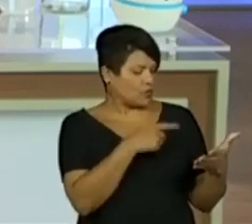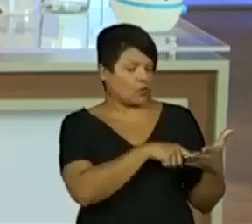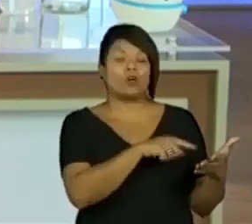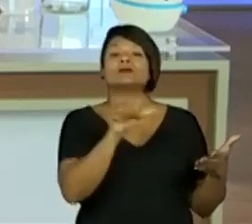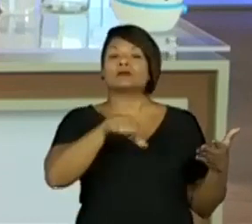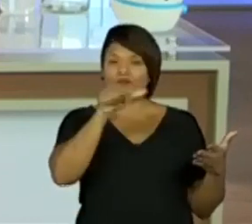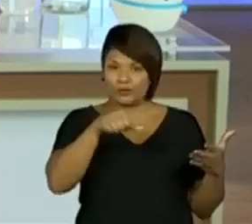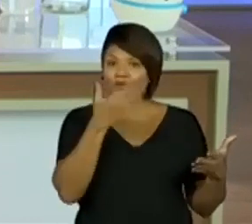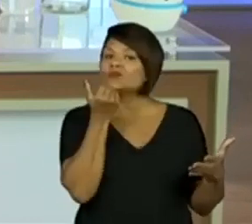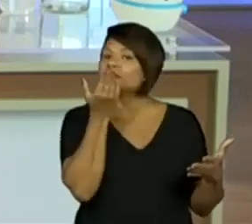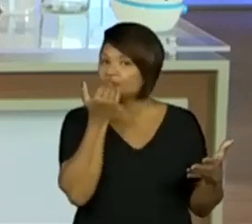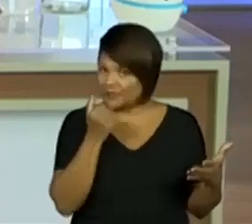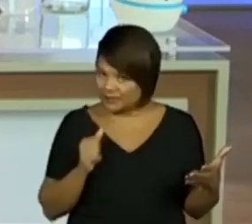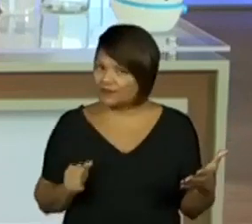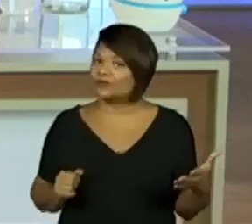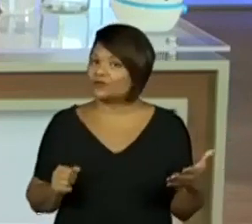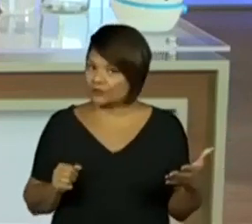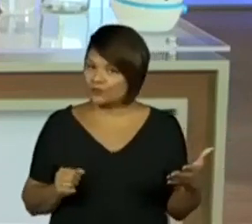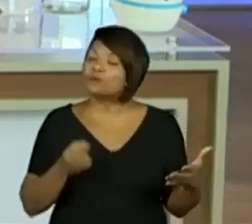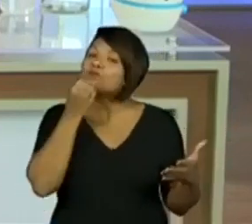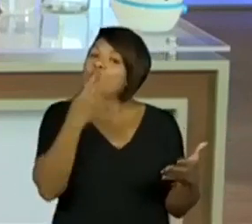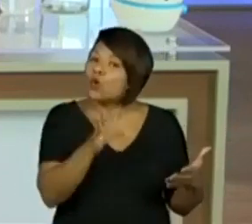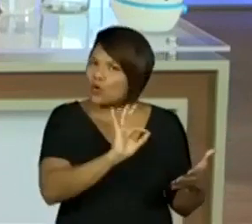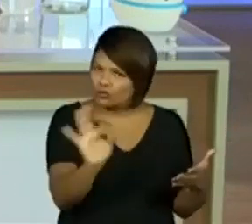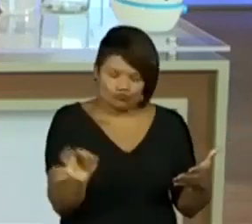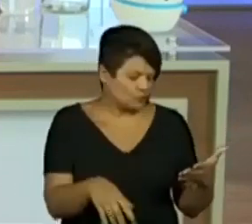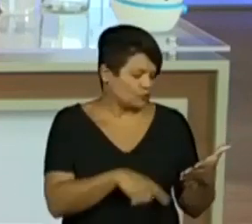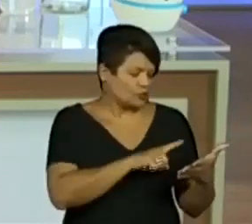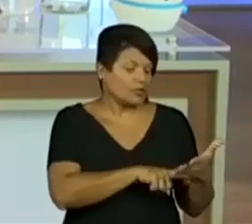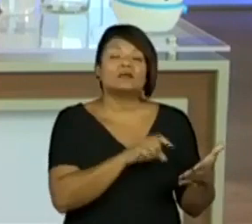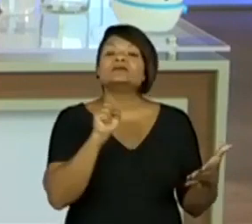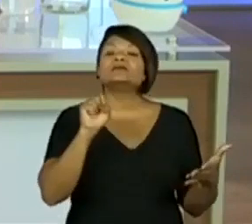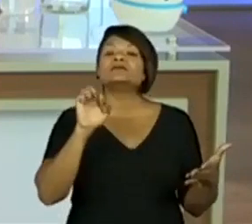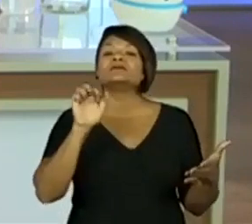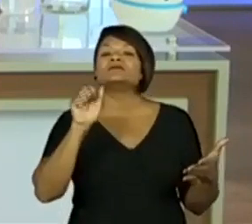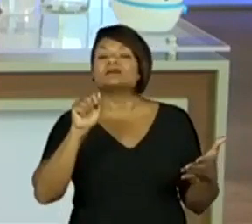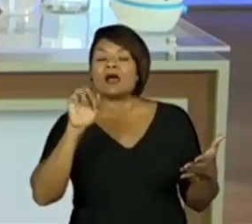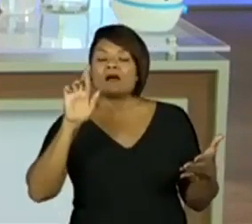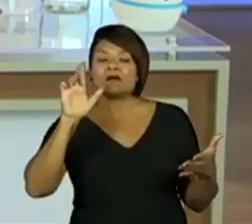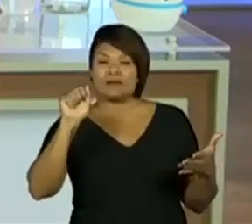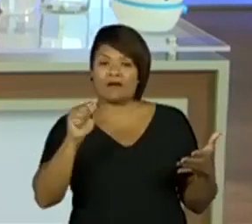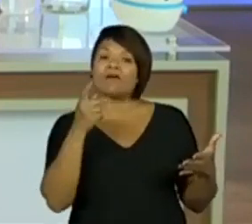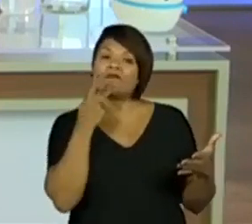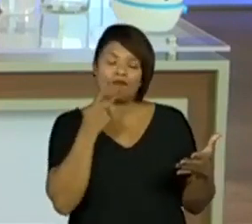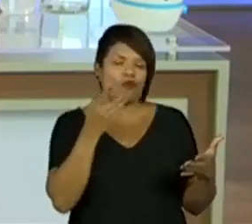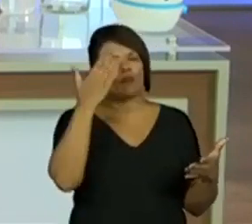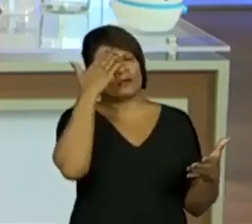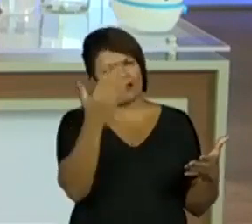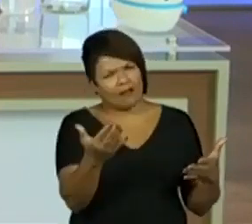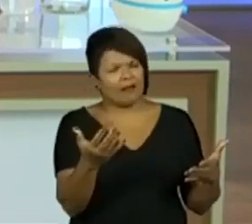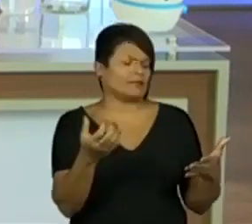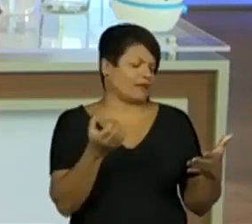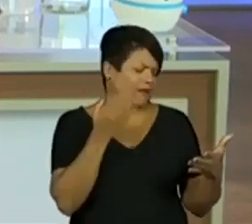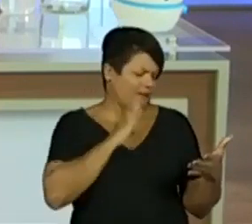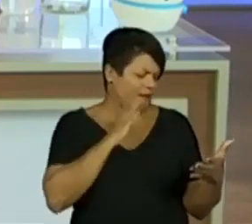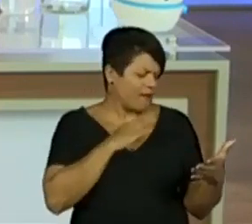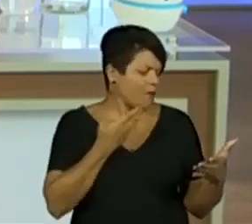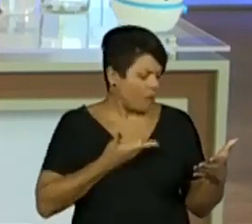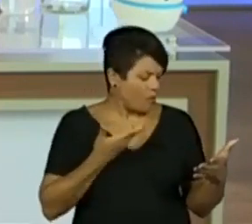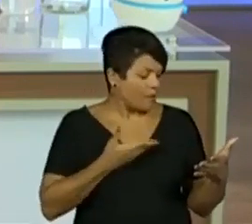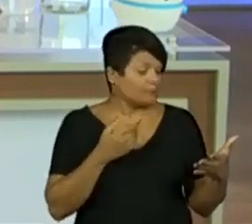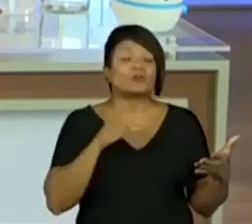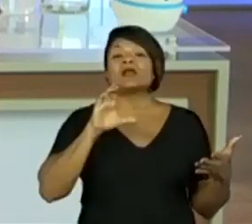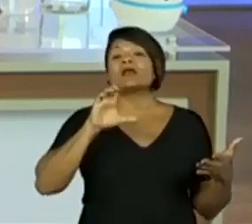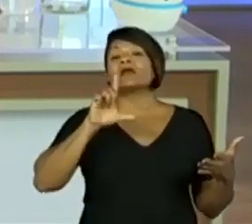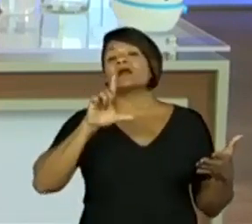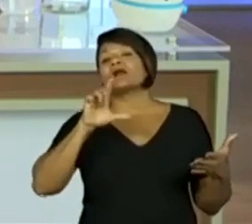Bem notado, Júlia. A Sara Marques diz que a aula está muito legal. Muito obrigado, Sara. O Cleiton está